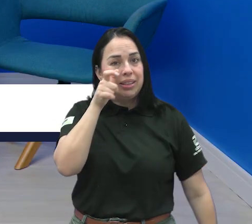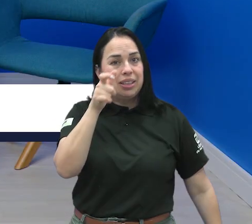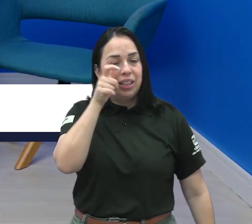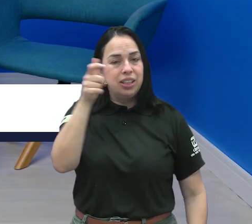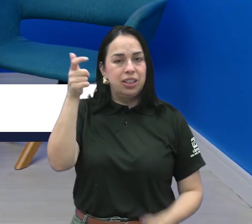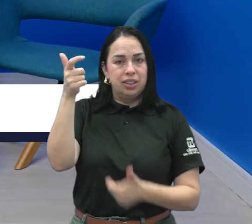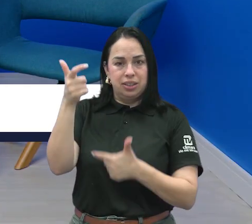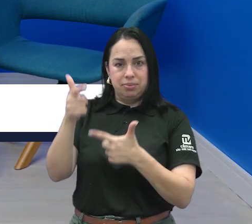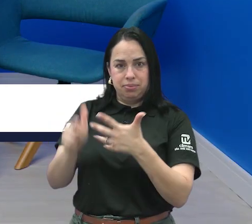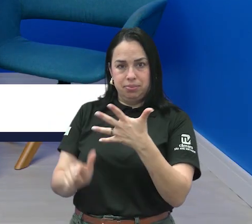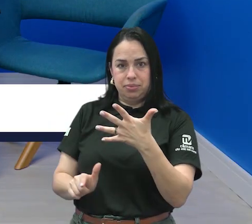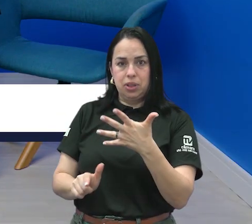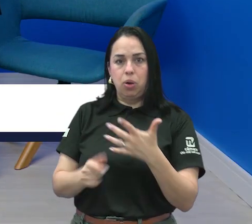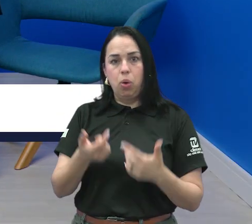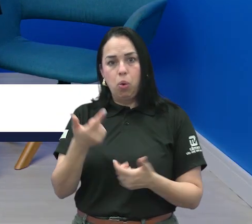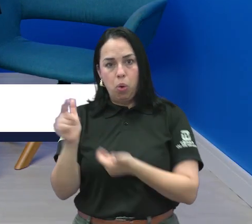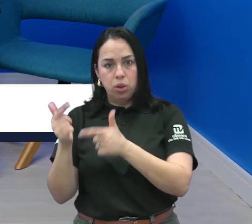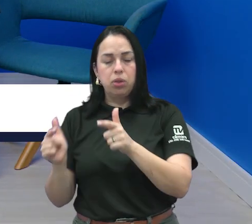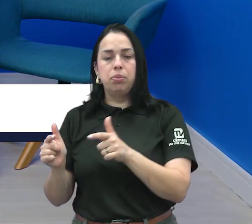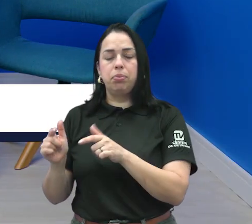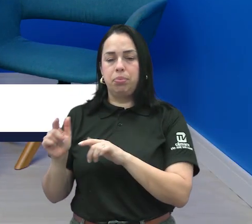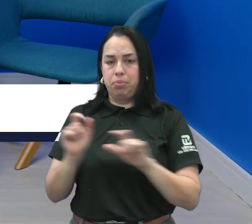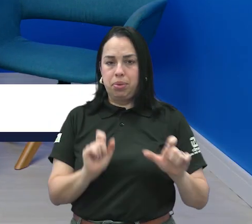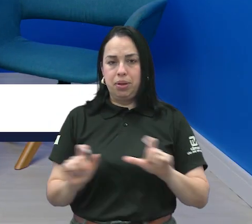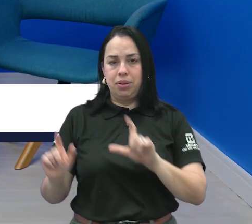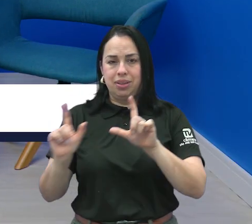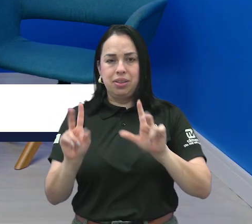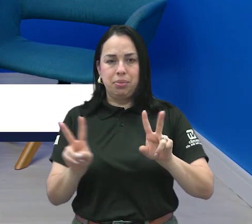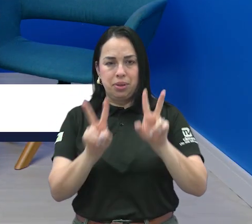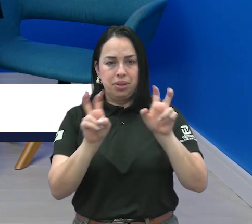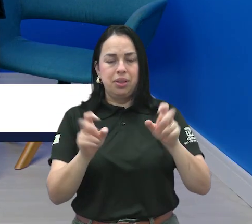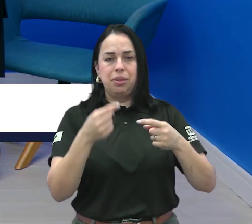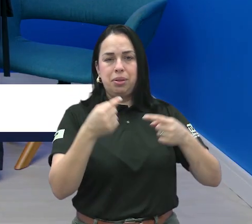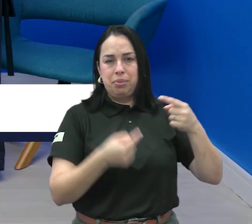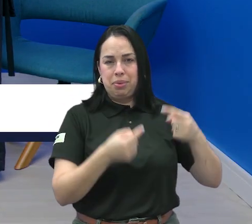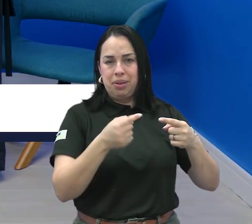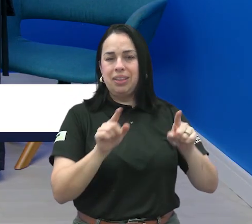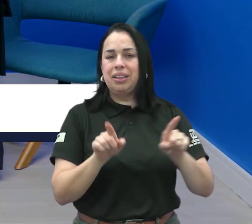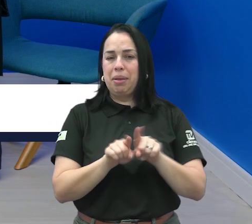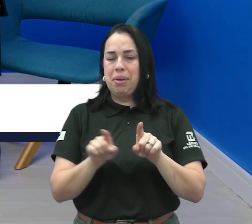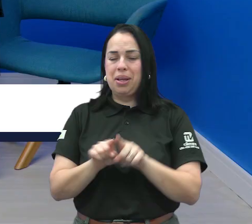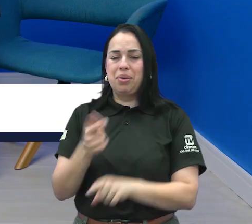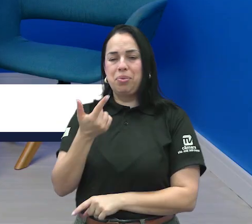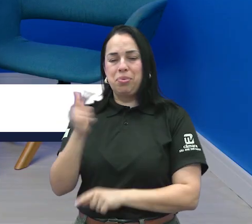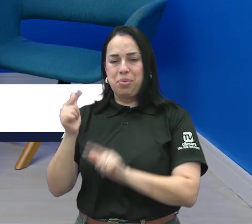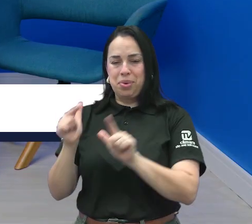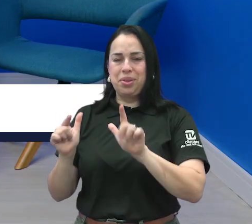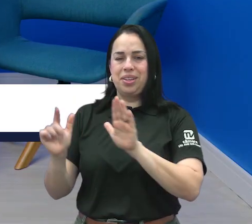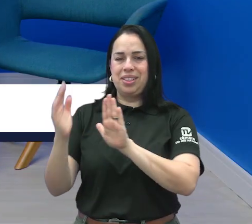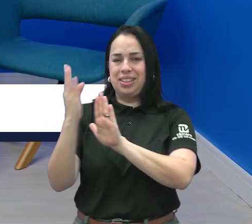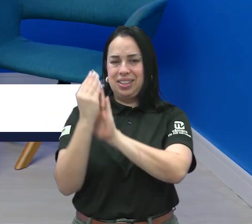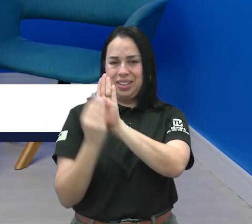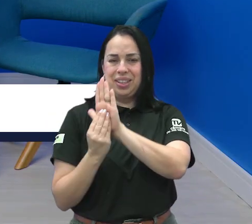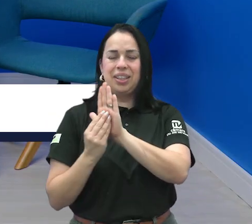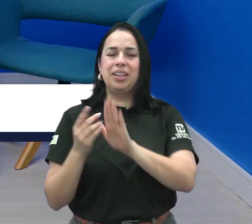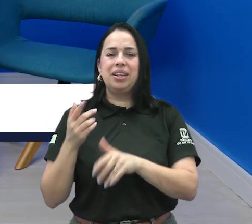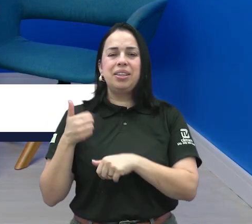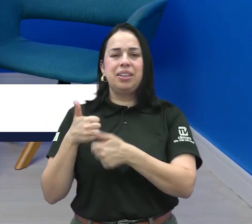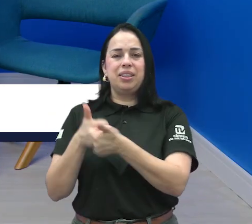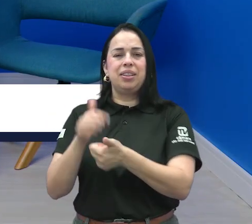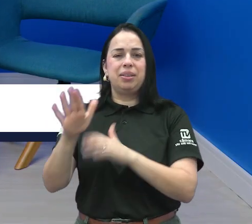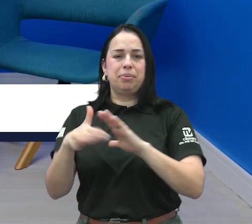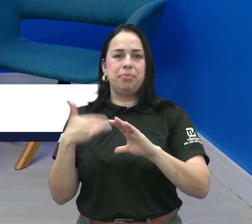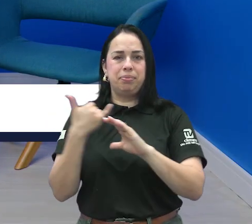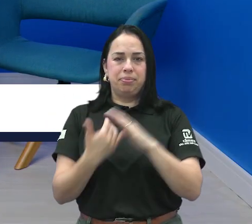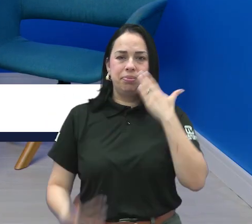rever esse ou outros programas, né, tanto sobre política quanto outros que fazem parte também aqui da TV Câmara, é só nos acompanhar lá no